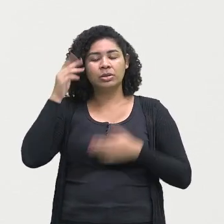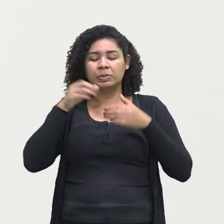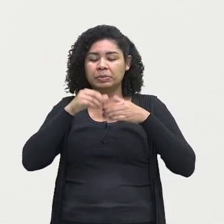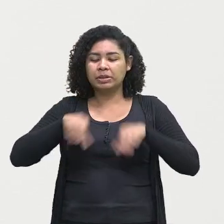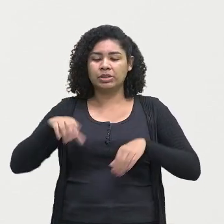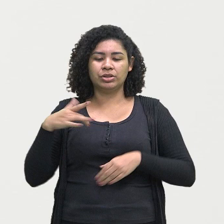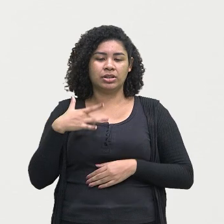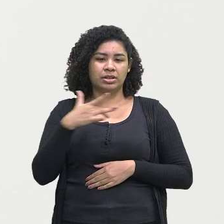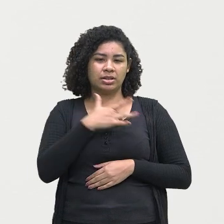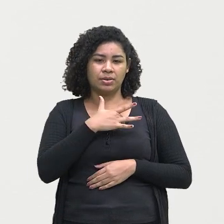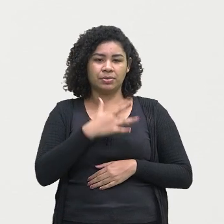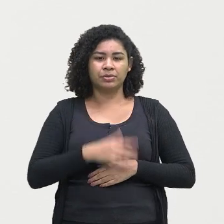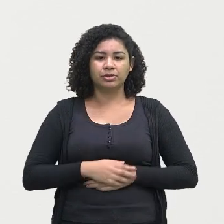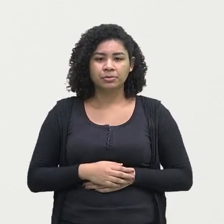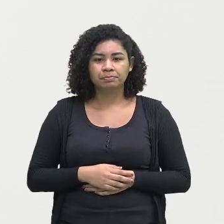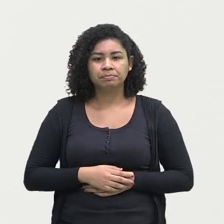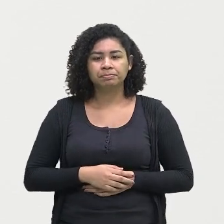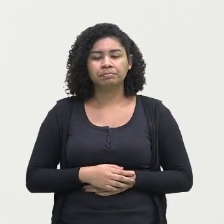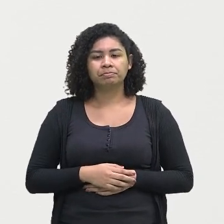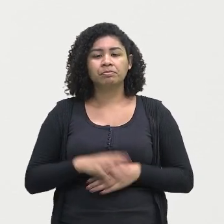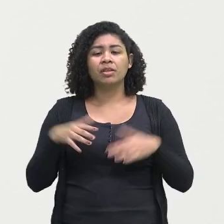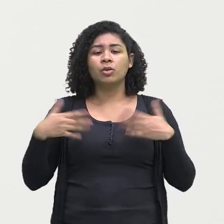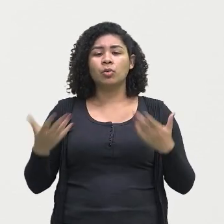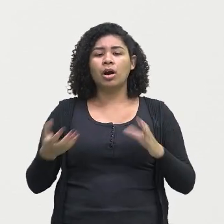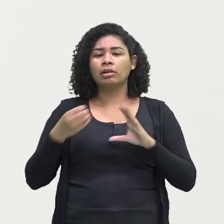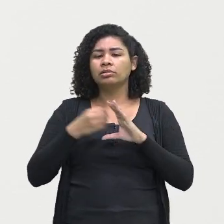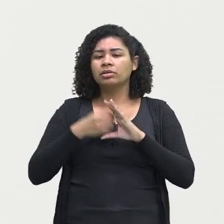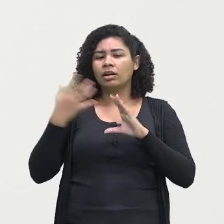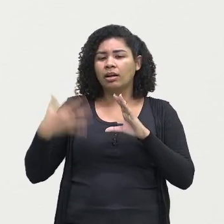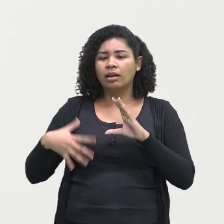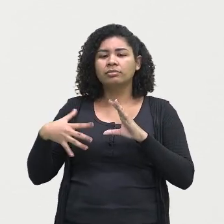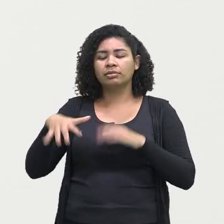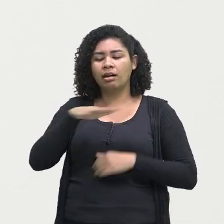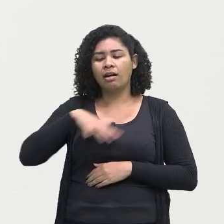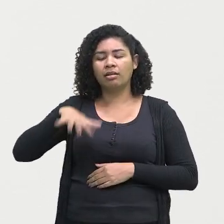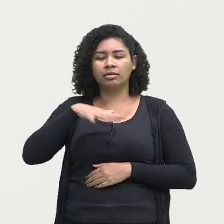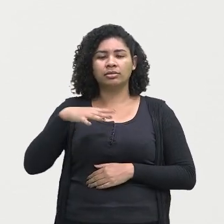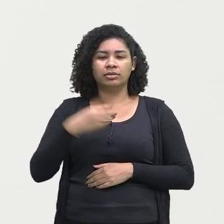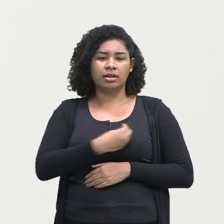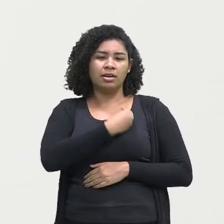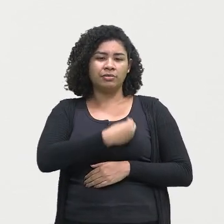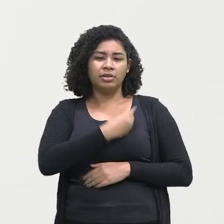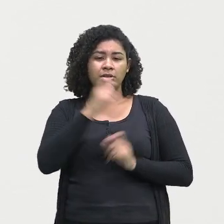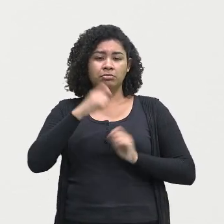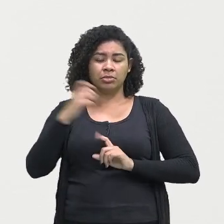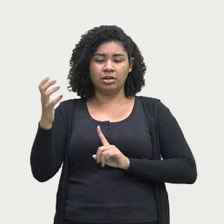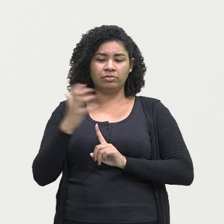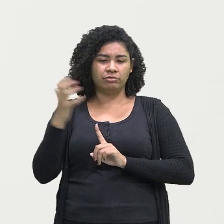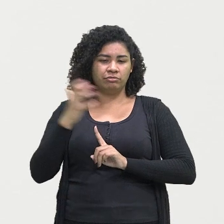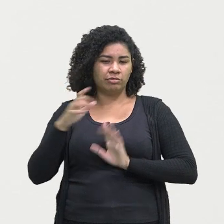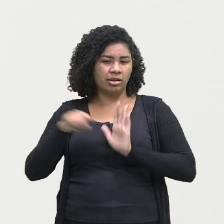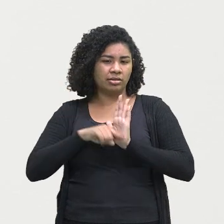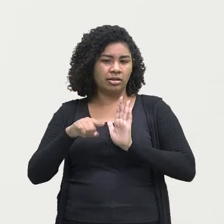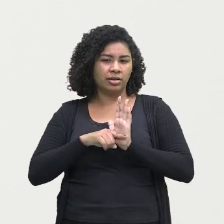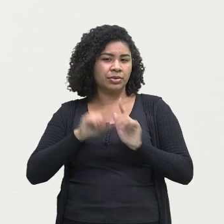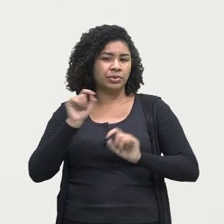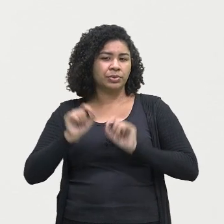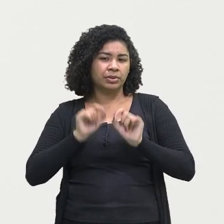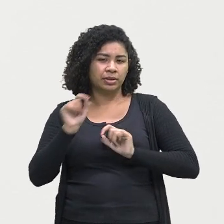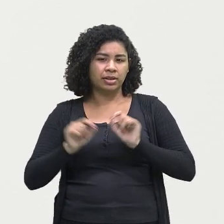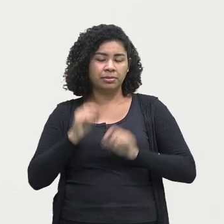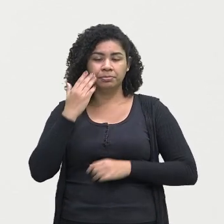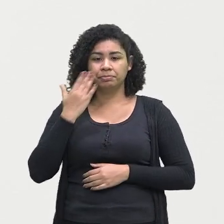né? Então, quais os aspectos da vida são afetados pela doença fetal familial insomnia? Vamos aqui ver